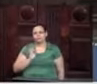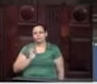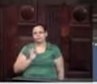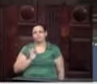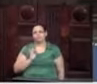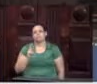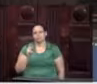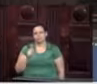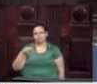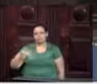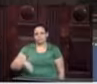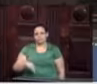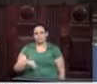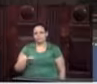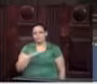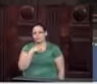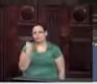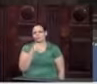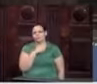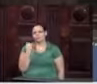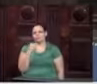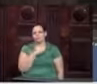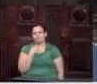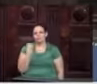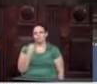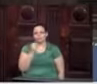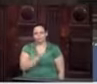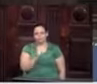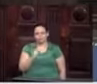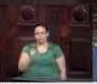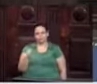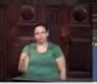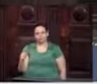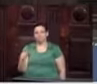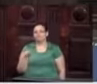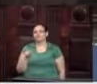militares estão morrendo, estão sendo assassinados.